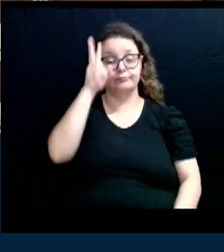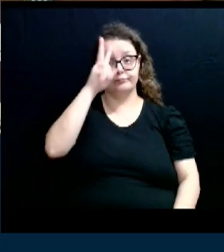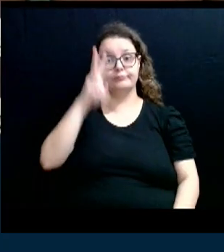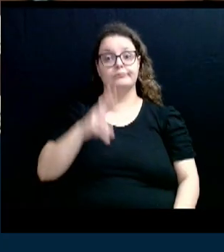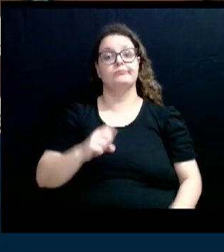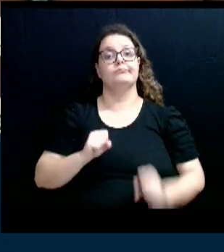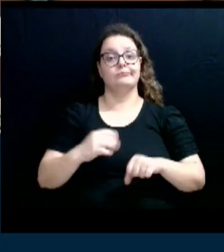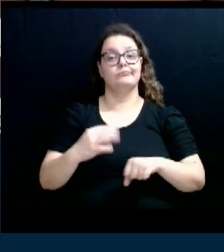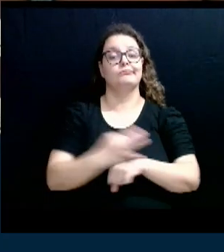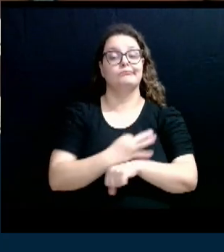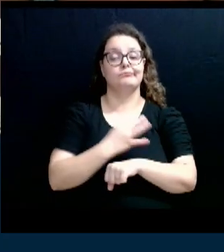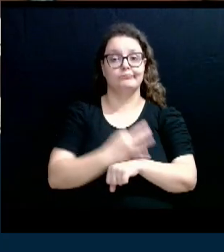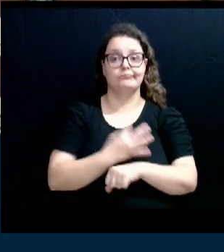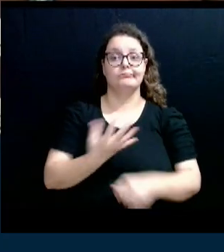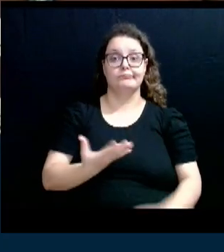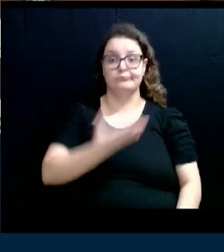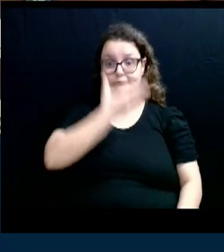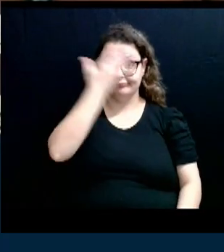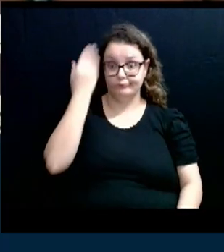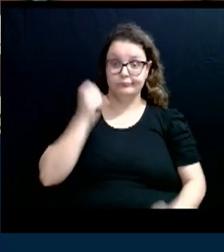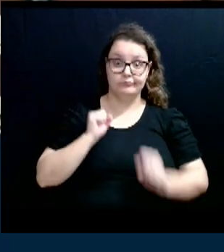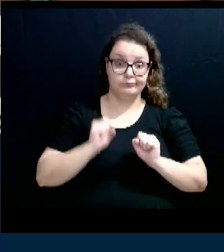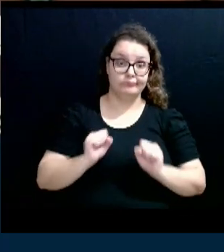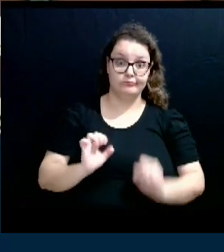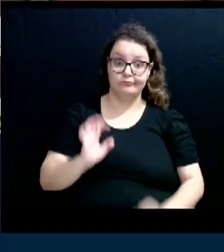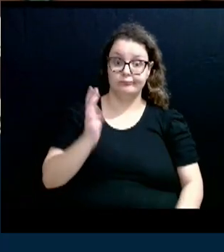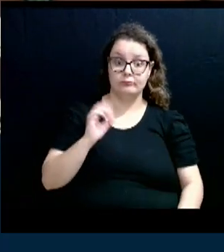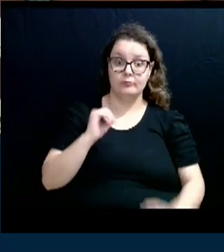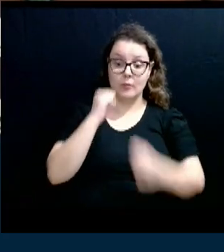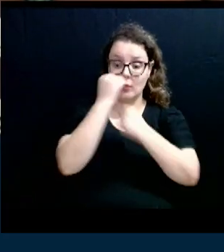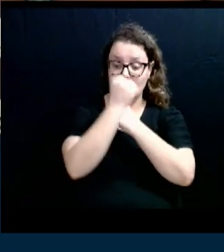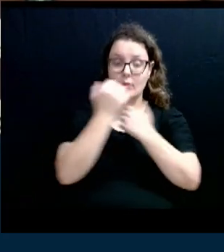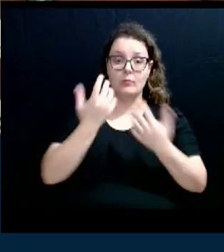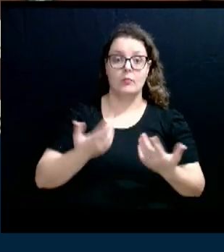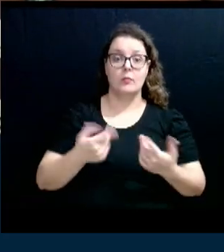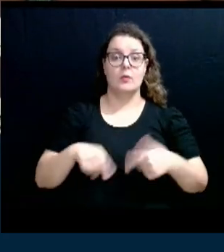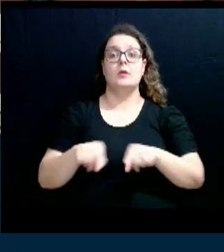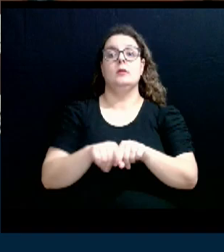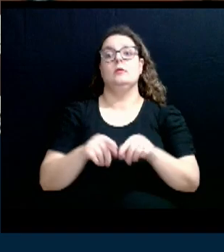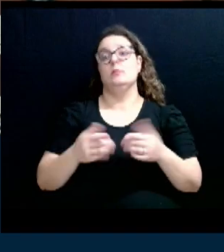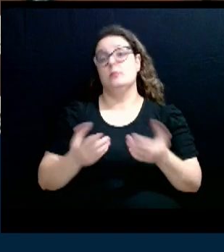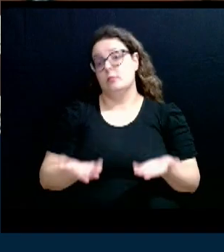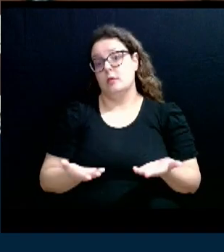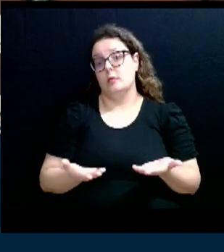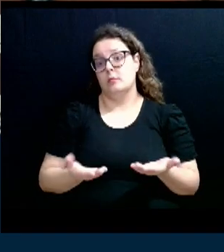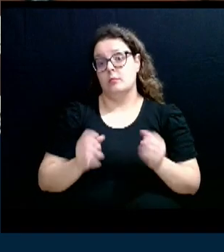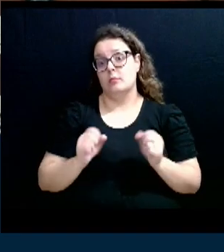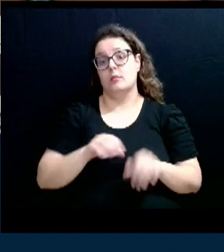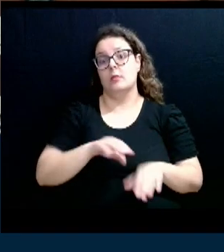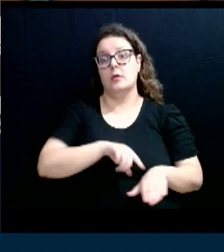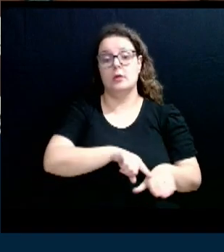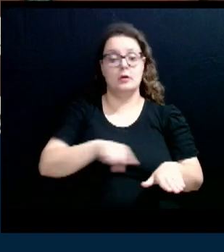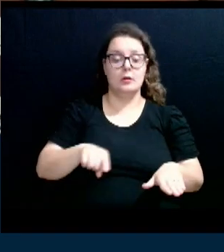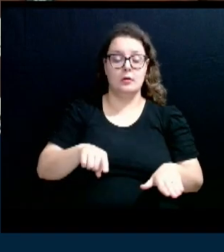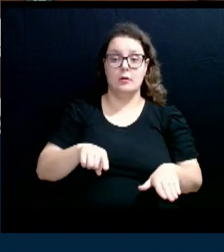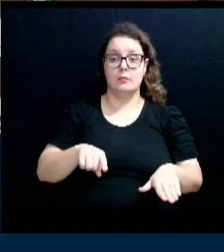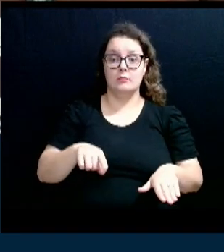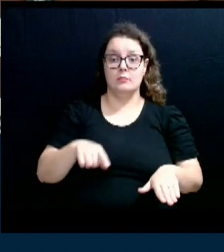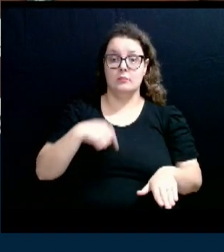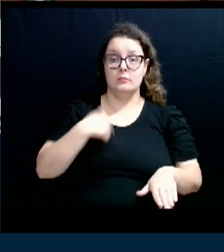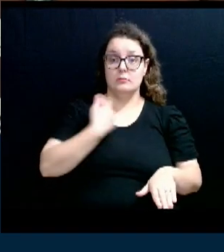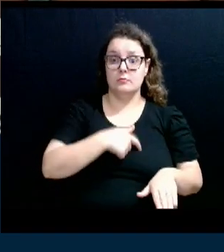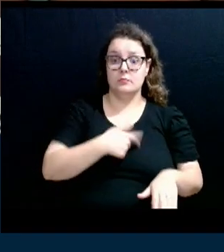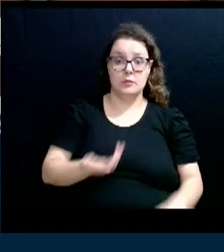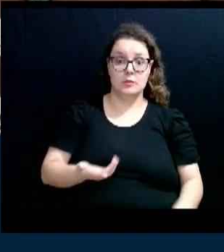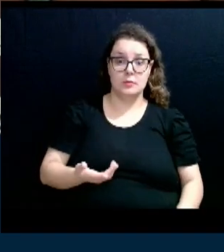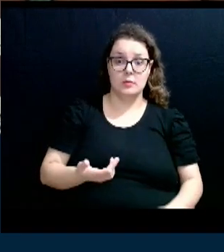esquecimento pode aparecer como uma defesa, né? Mas também ele pode afastar a gente das partes importantes do